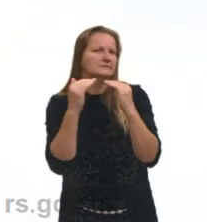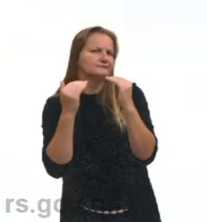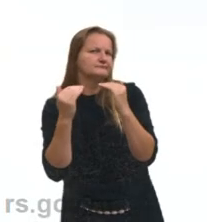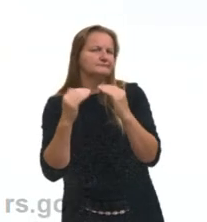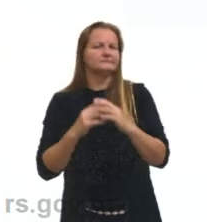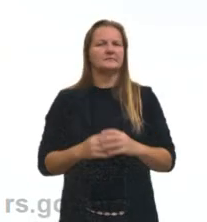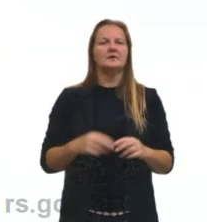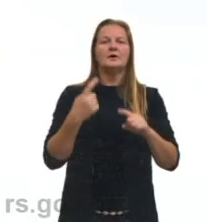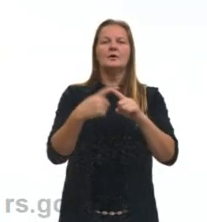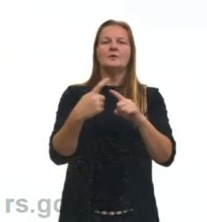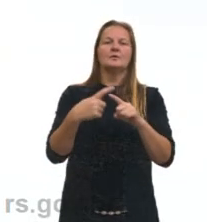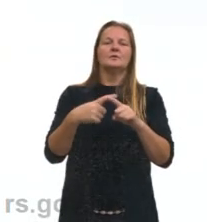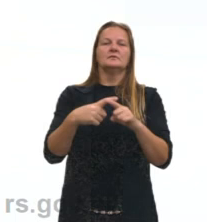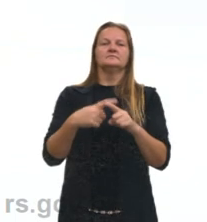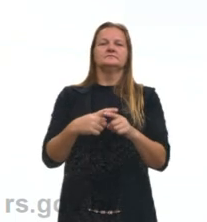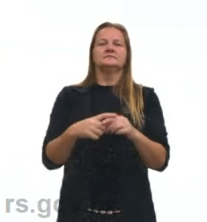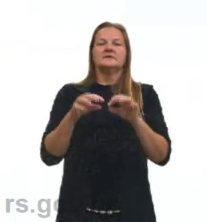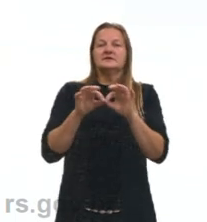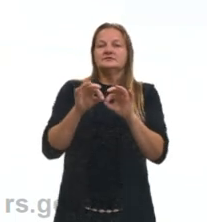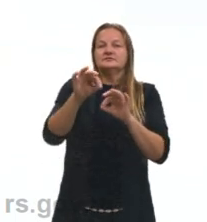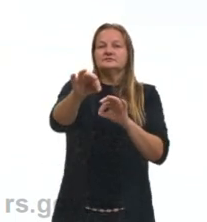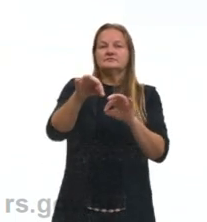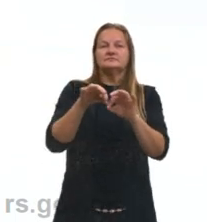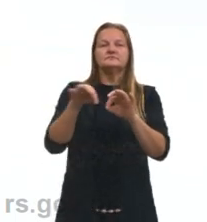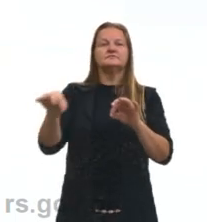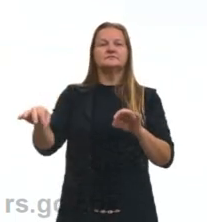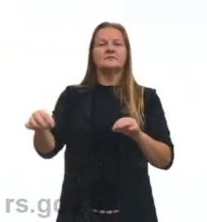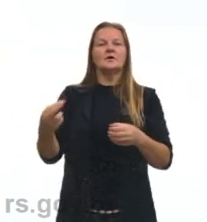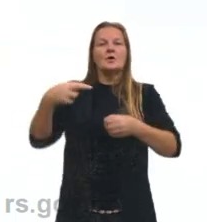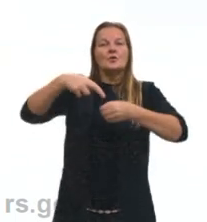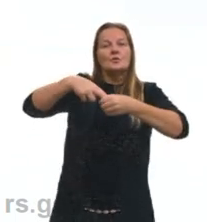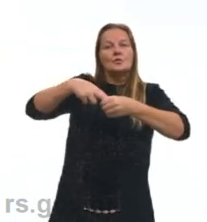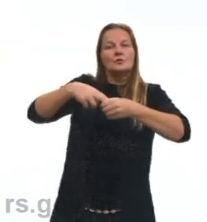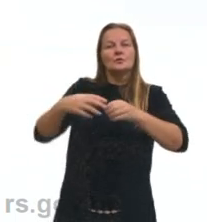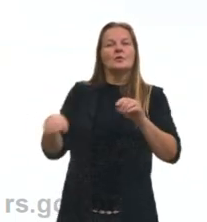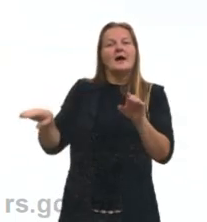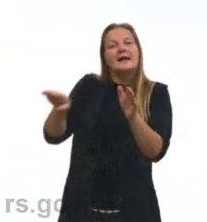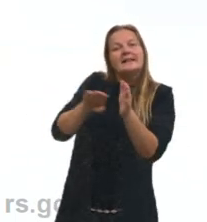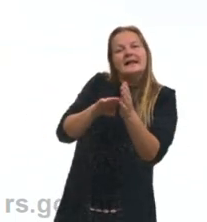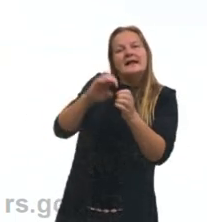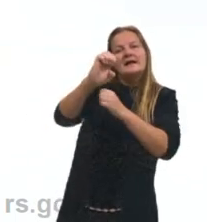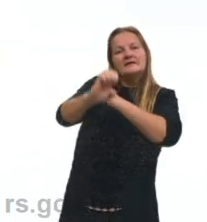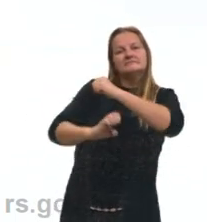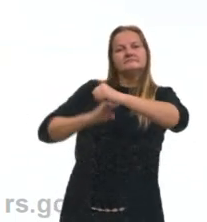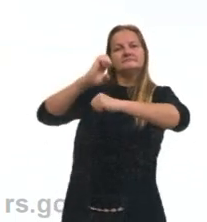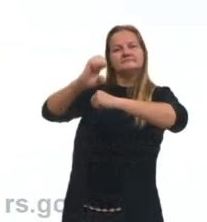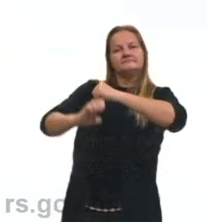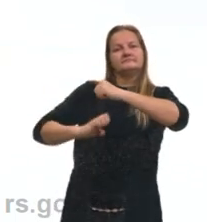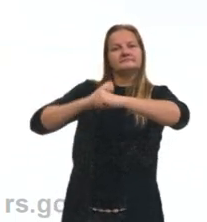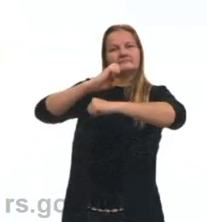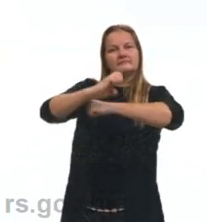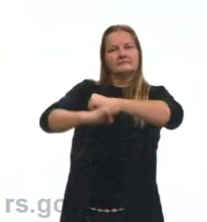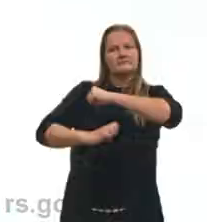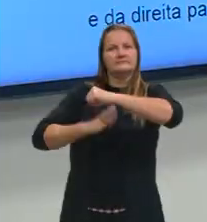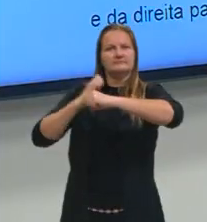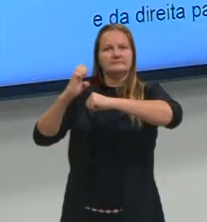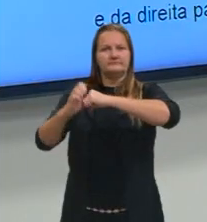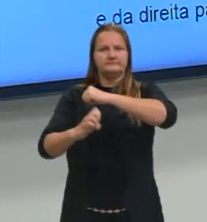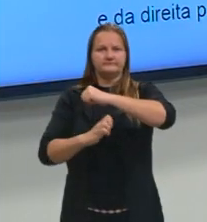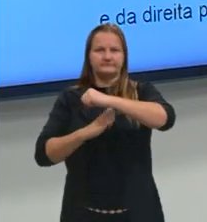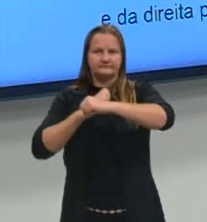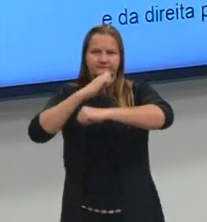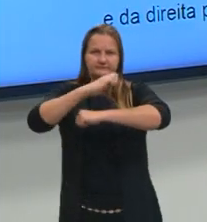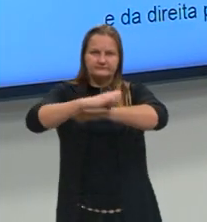tópico porque o raio atômico é a distância do núcleo até o elétron tá eu tenho